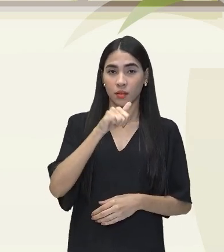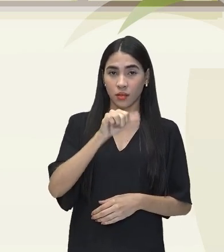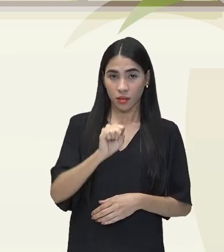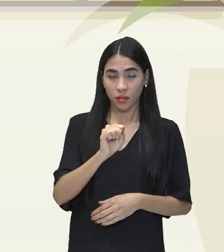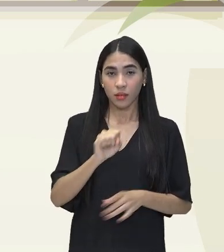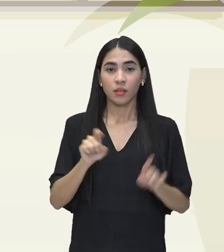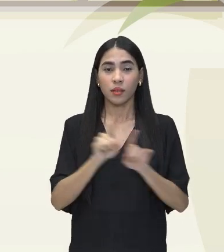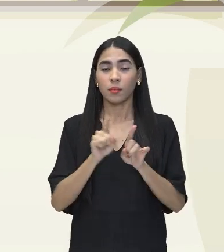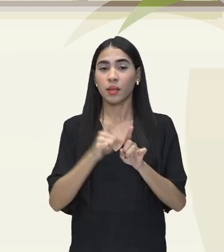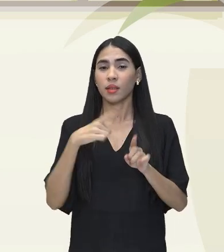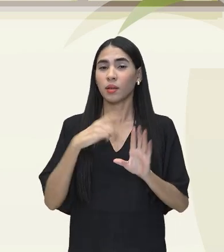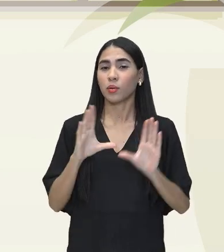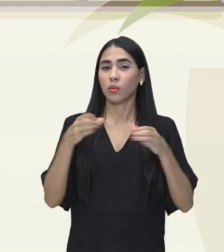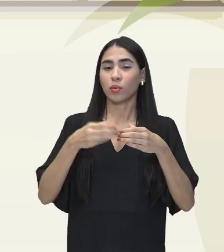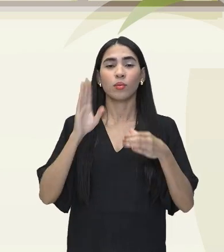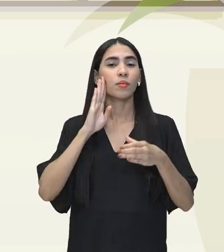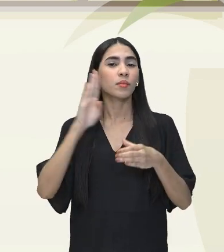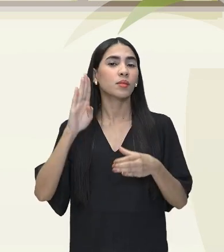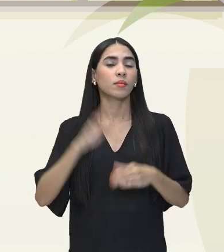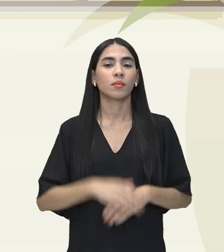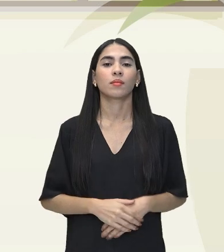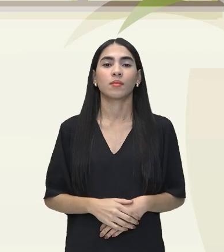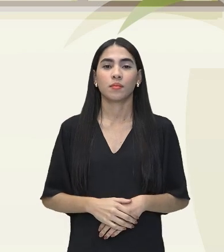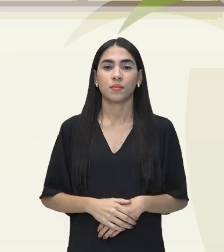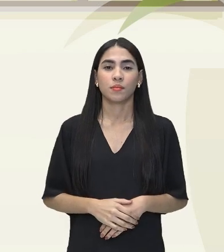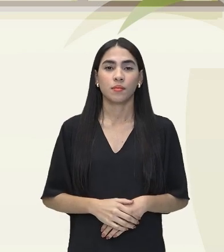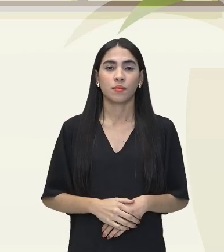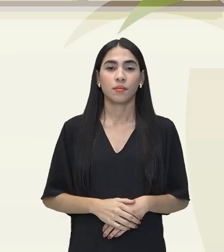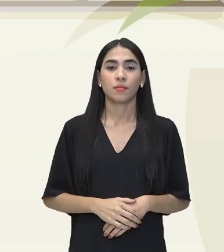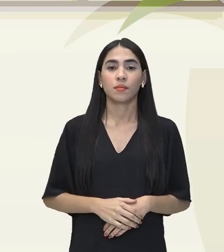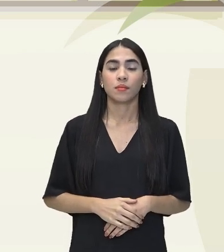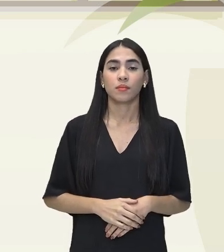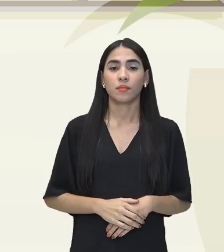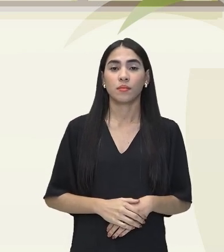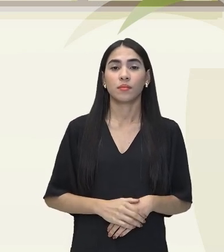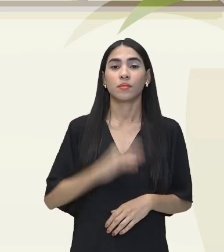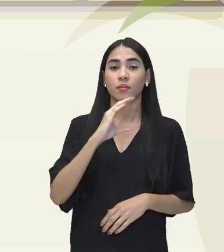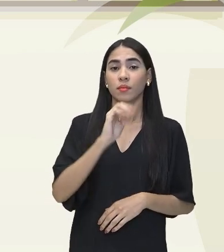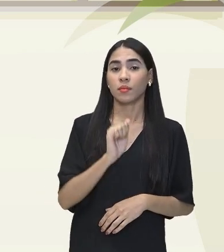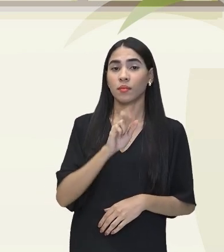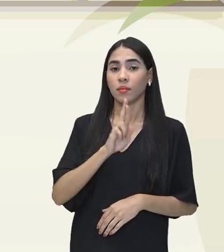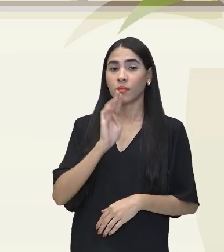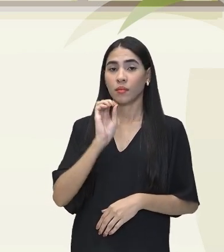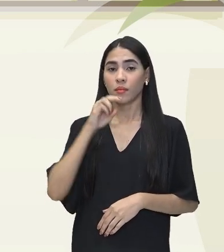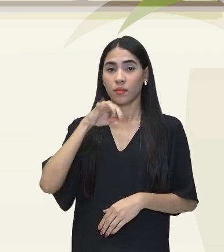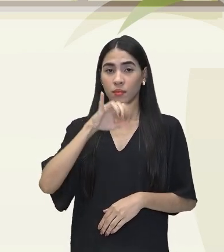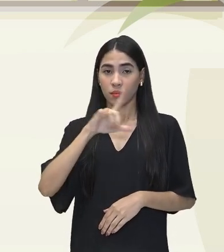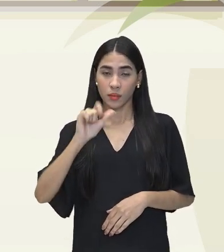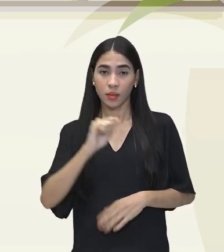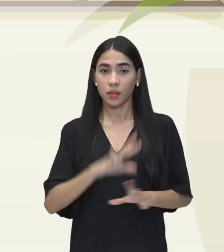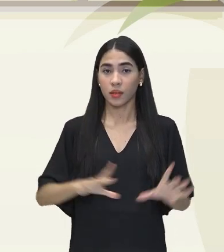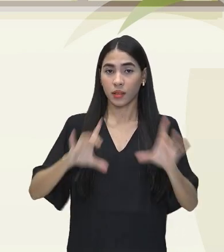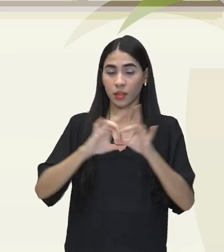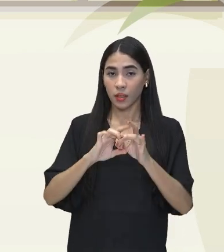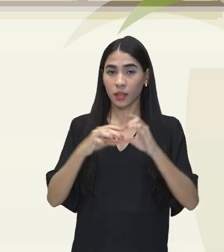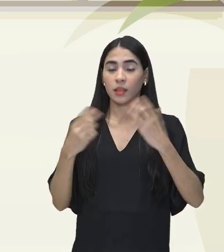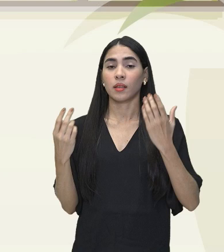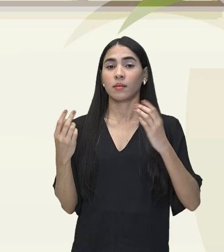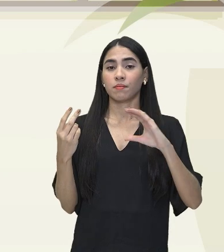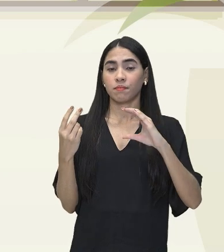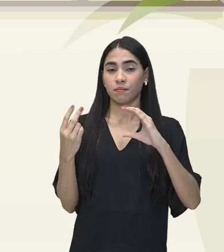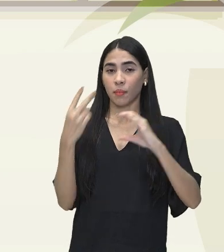tem como grupo funcional uma carbonila ligada a um carbono